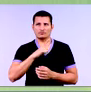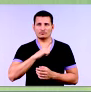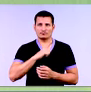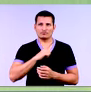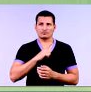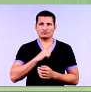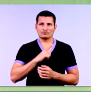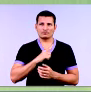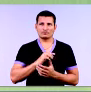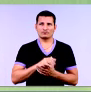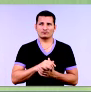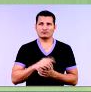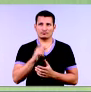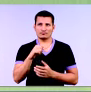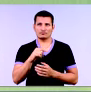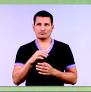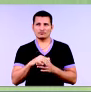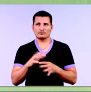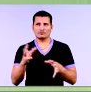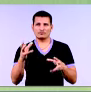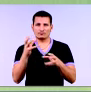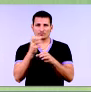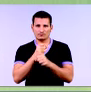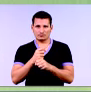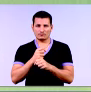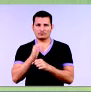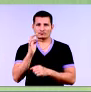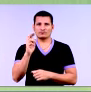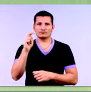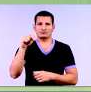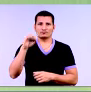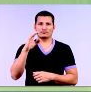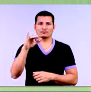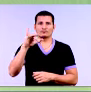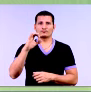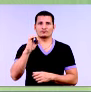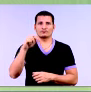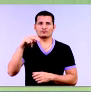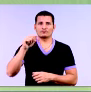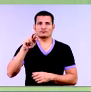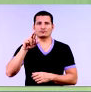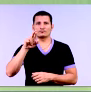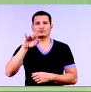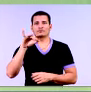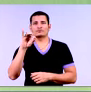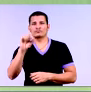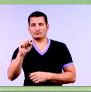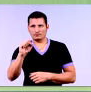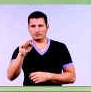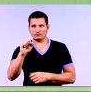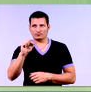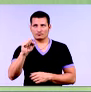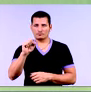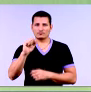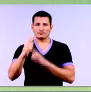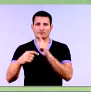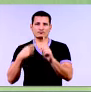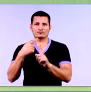possui é o total de funcionários, que é a variável logo acima, mais